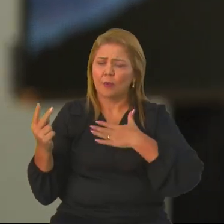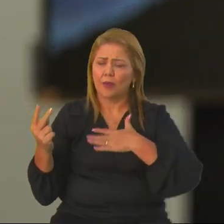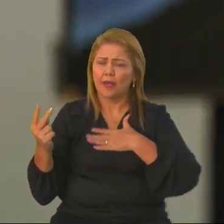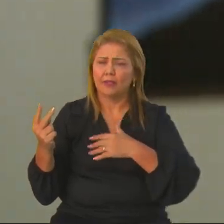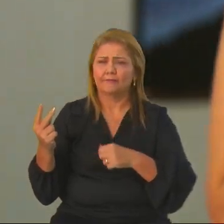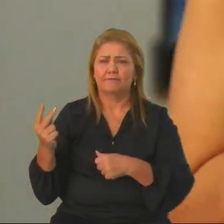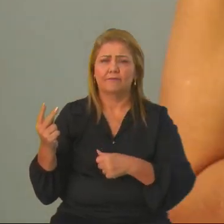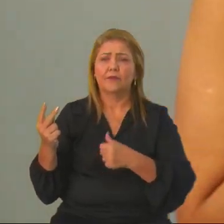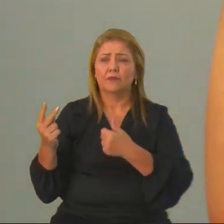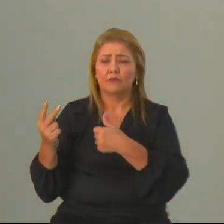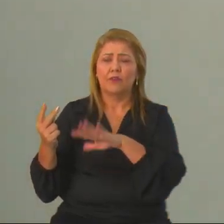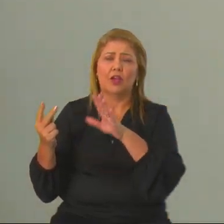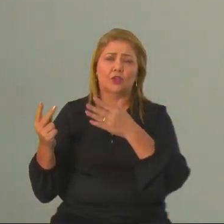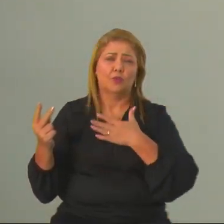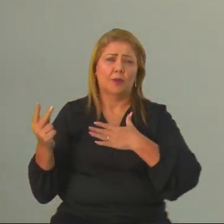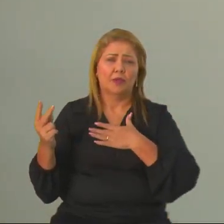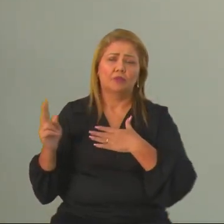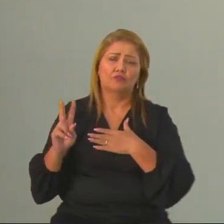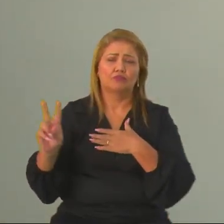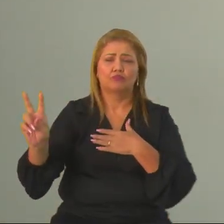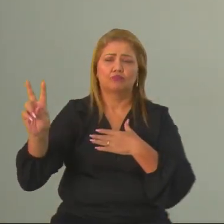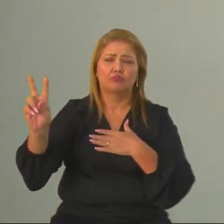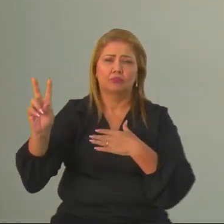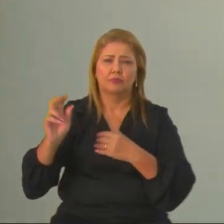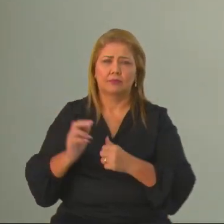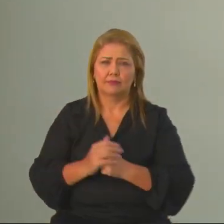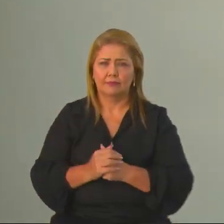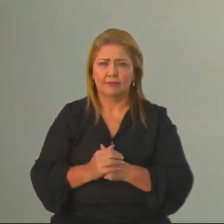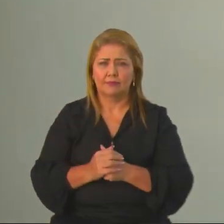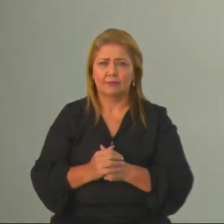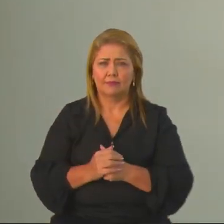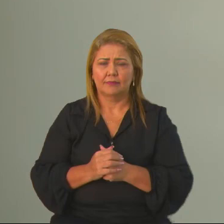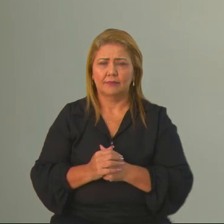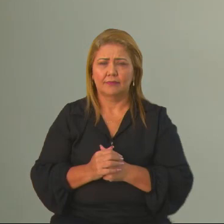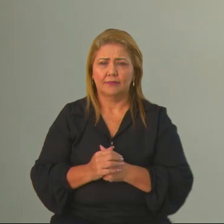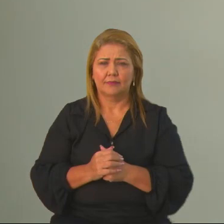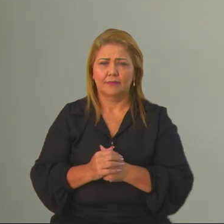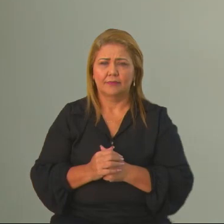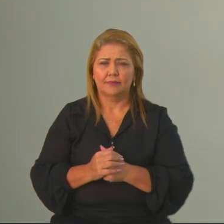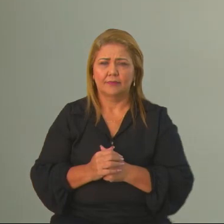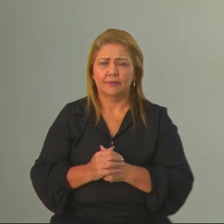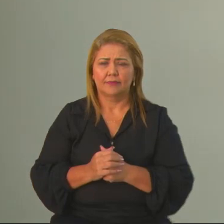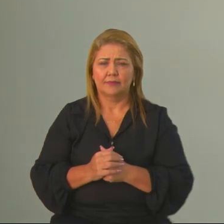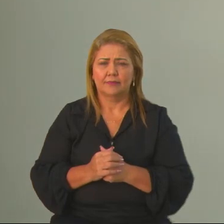aí vão para o banho. Aí eu abro a